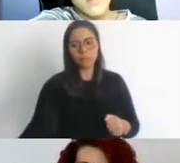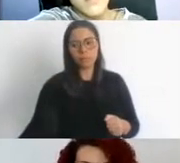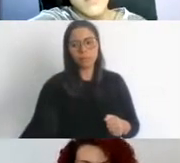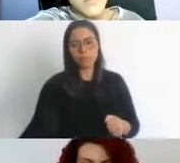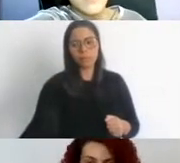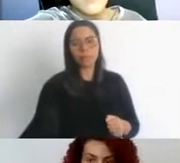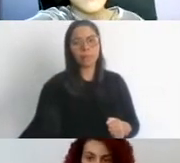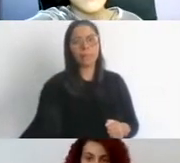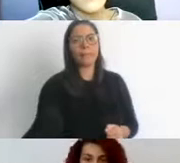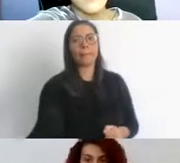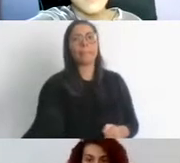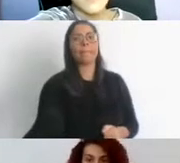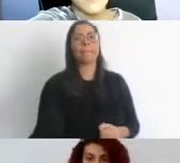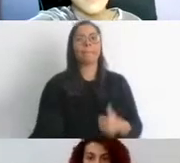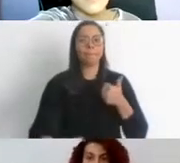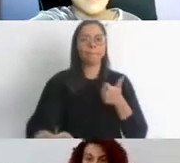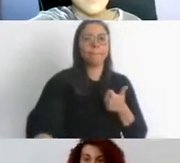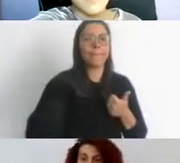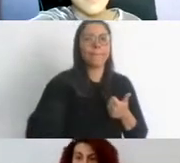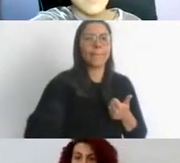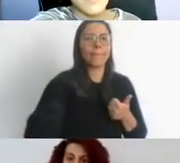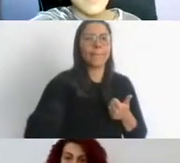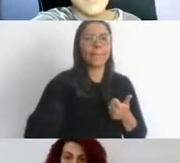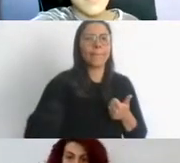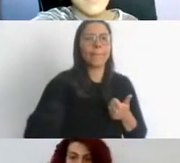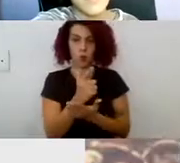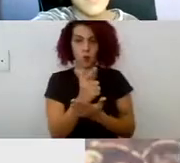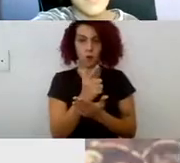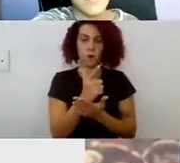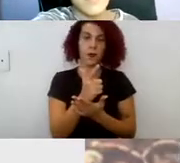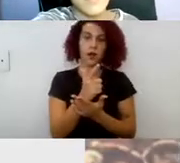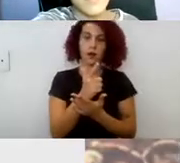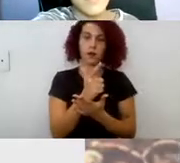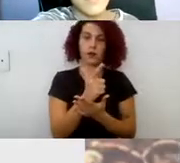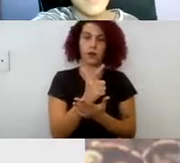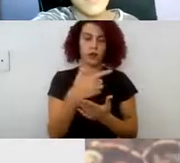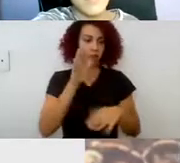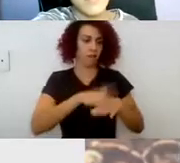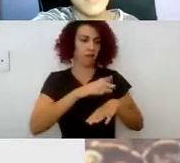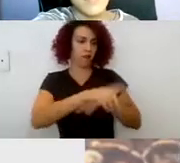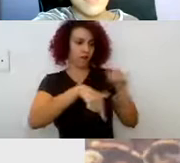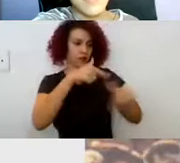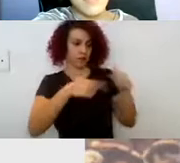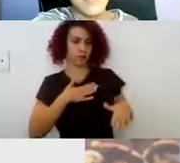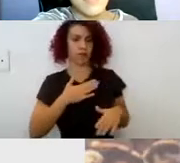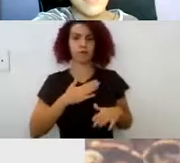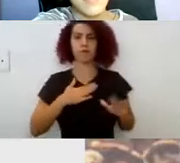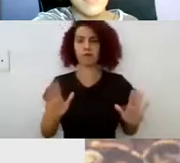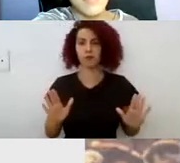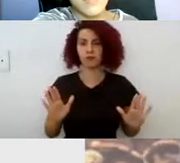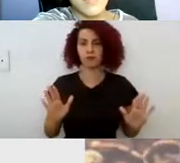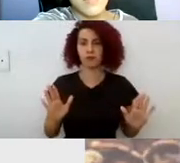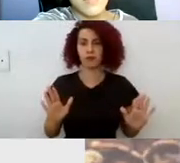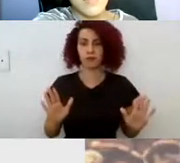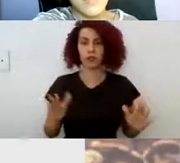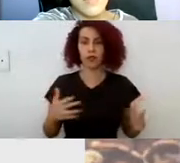o cara comprava um escravo um escravo era seu dinheiro e fazer o dinheiro trabalhar para ele é a mesma loja a gente tem que